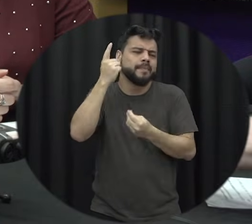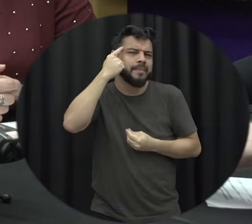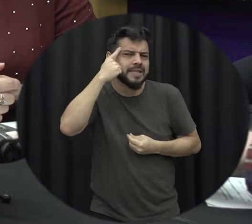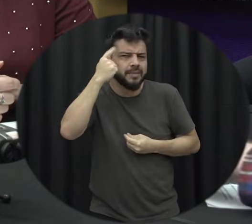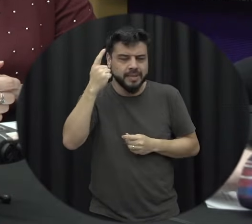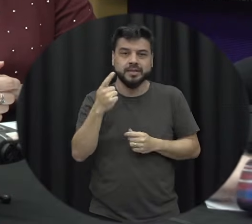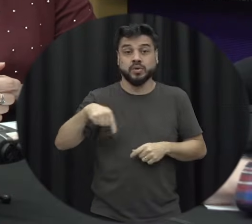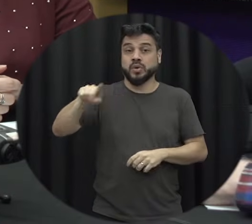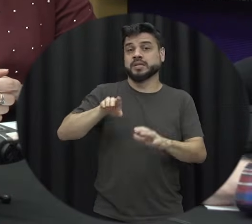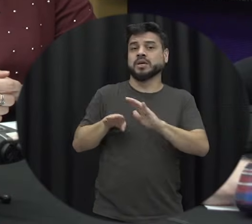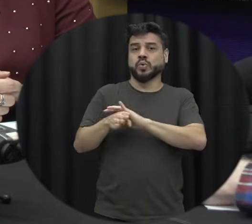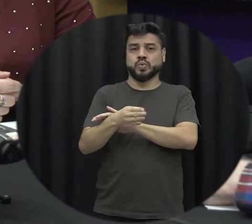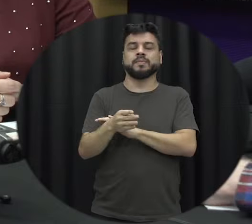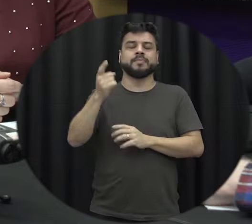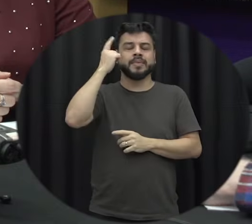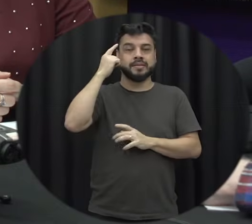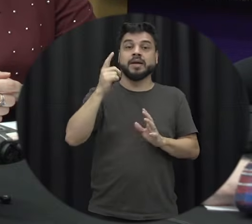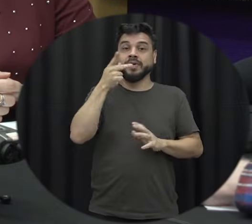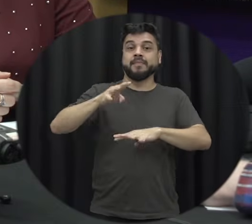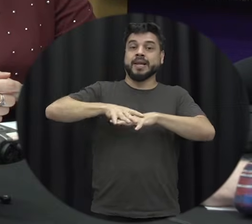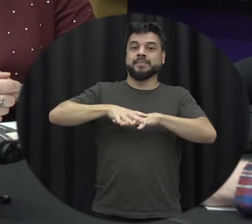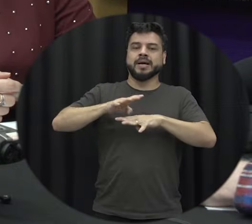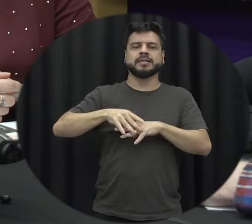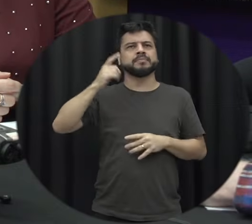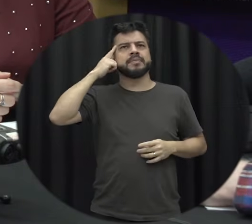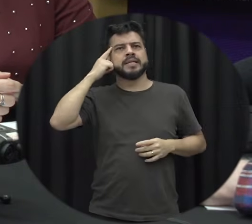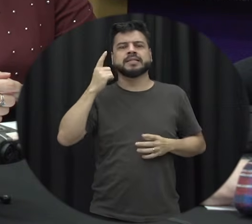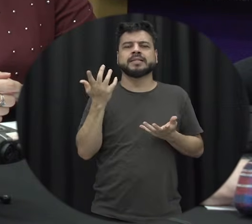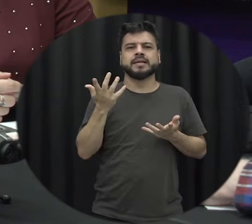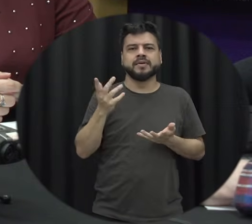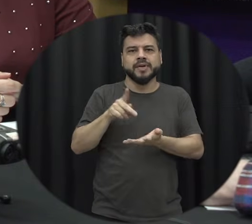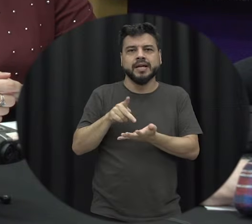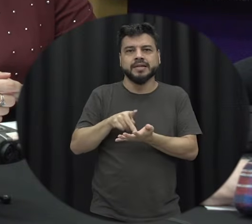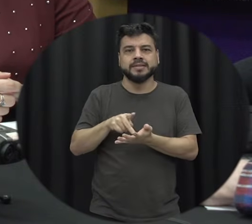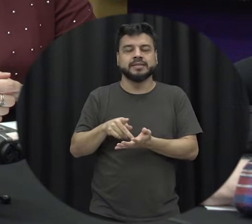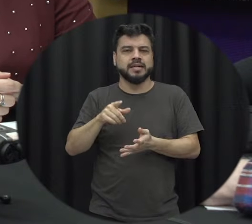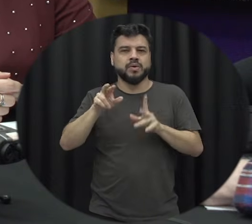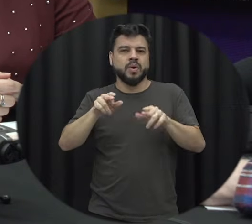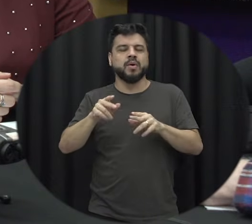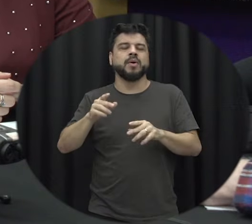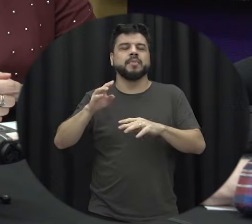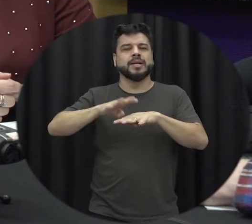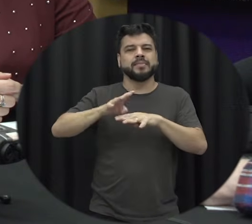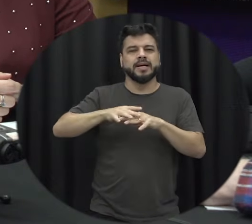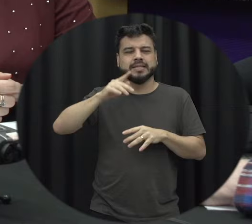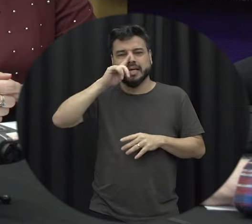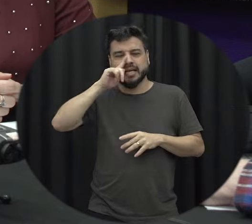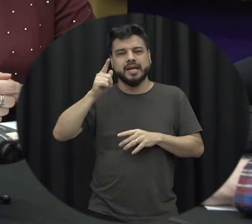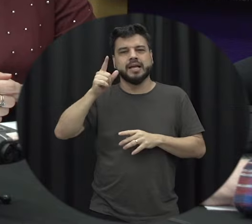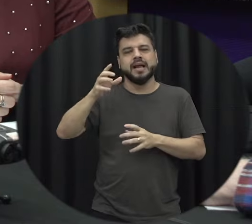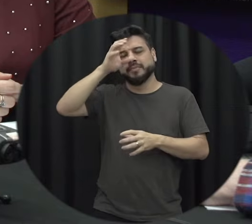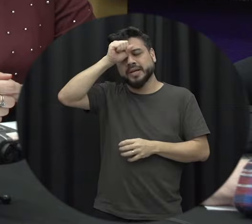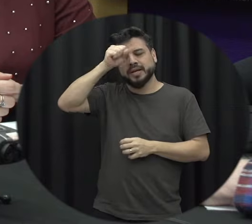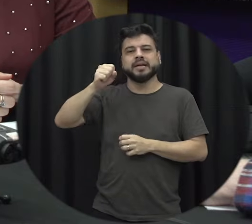tão acostumado a pensar, quando fala em matemática, a gente já pensa nessa matemática grega, né, que é o que a gente aprende na escola, o sistema de